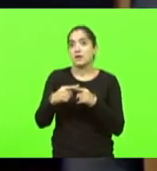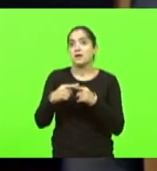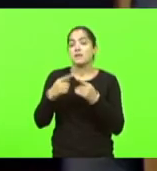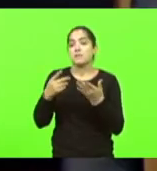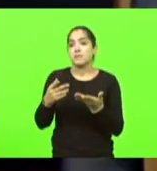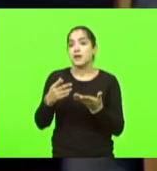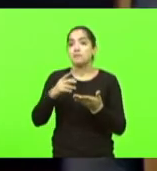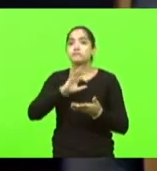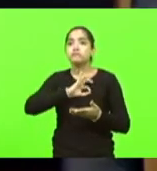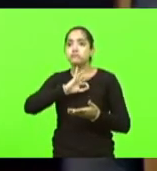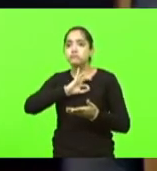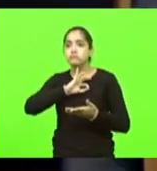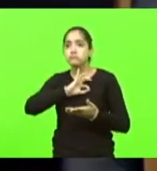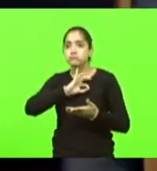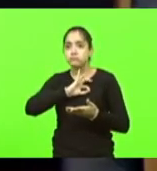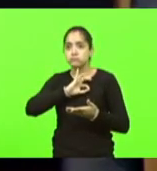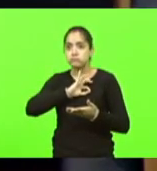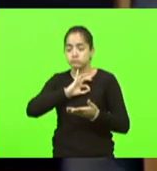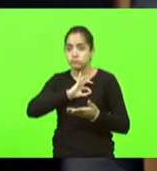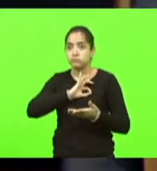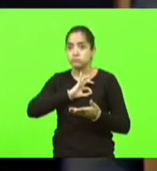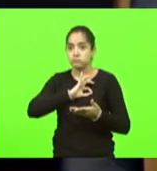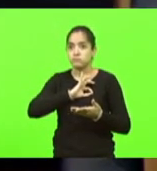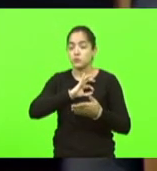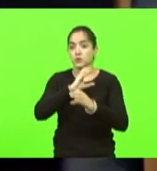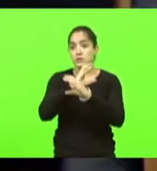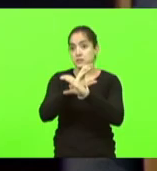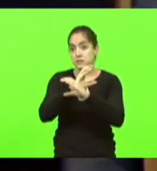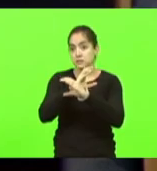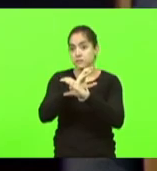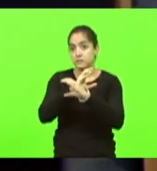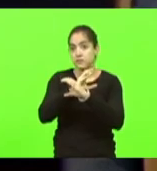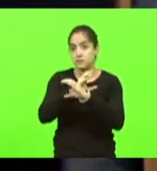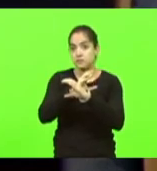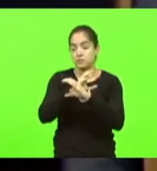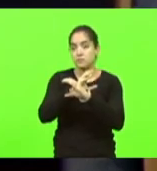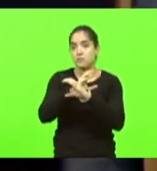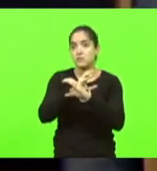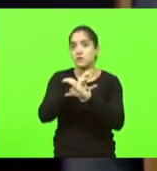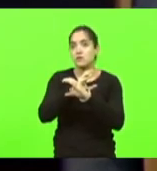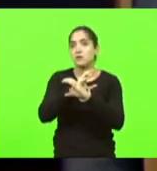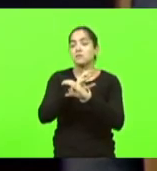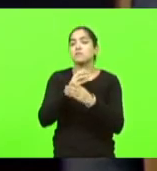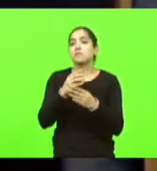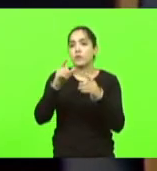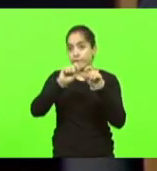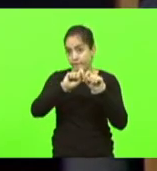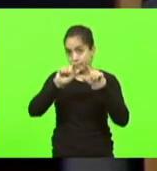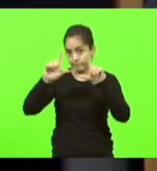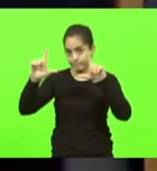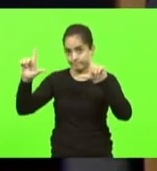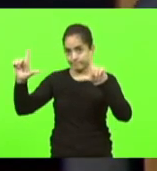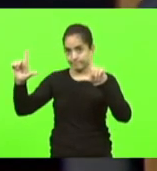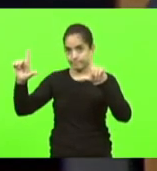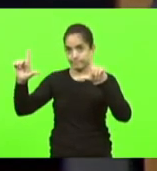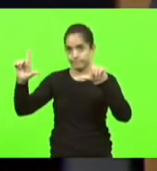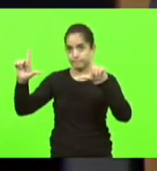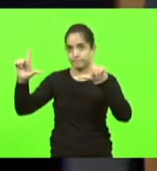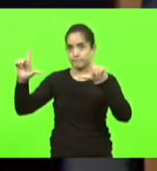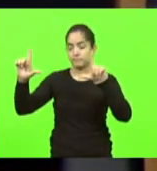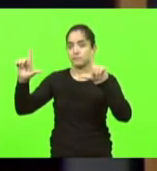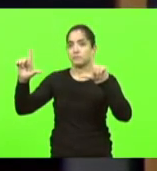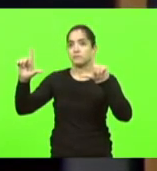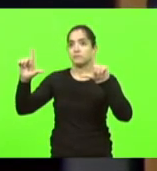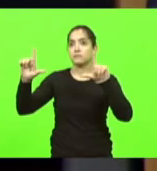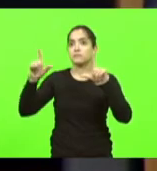Catarina a polícia civil Santa Catarina e vai abrir o painel tu vai